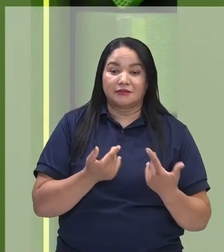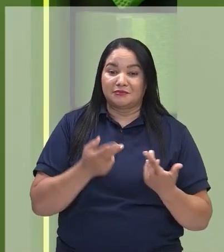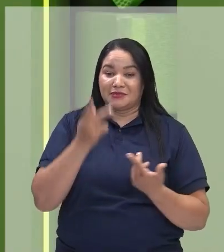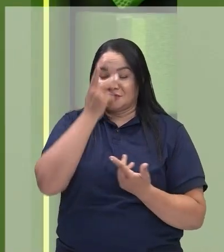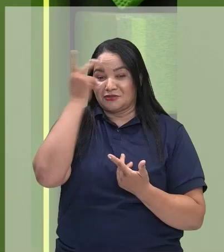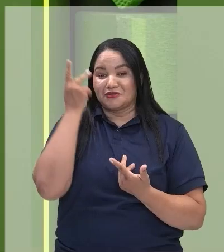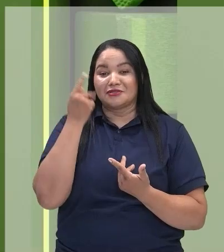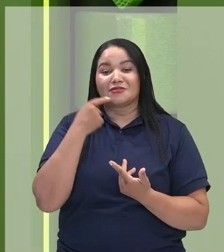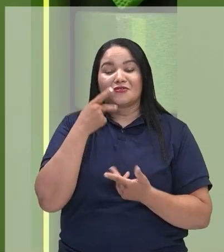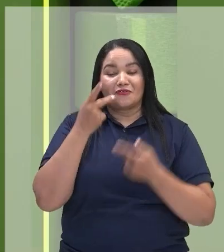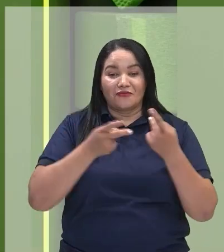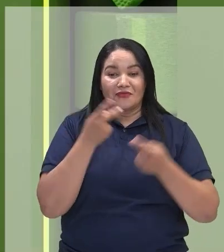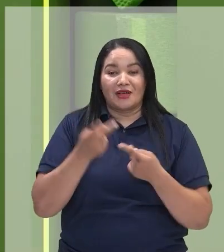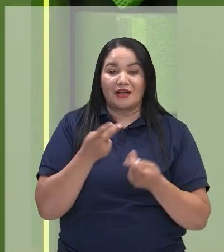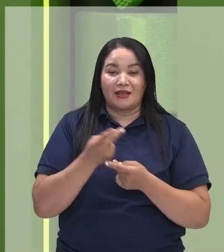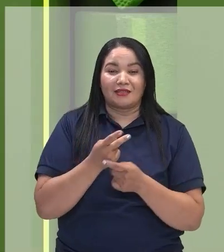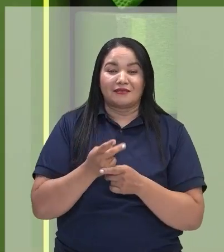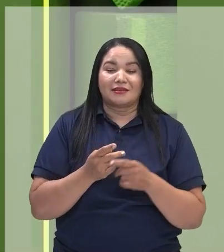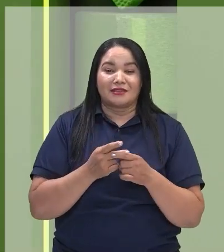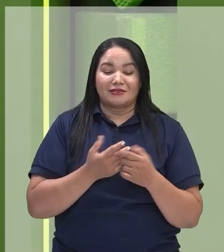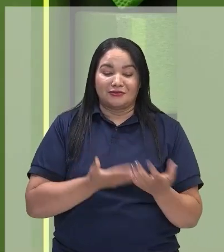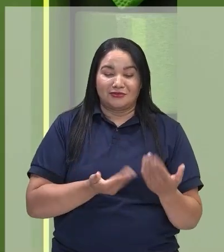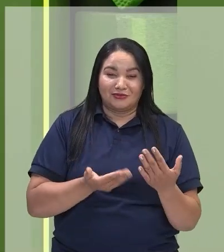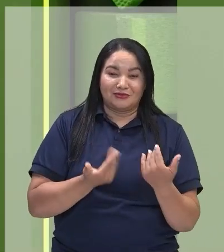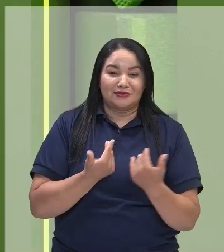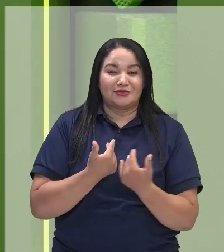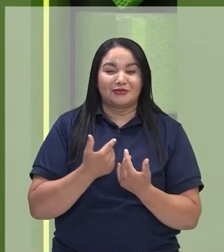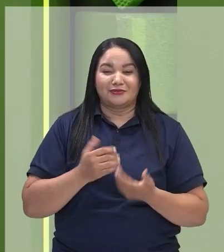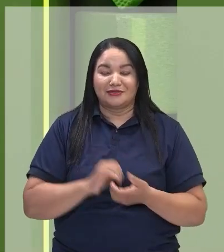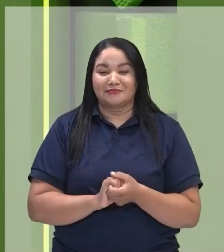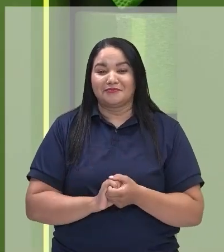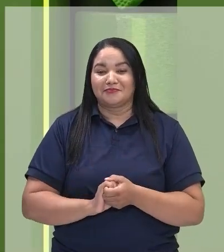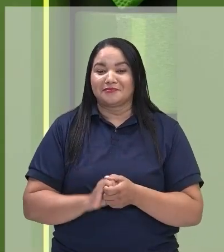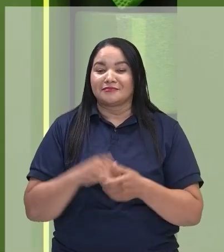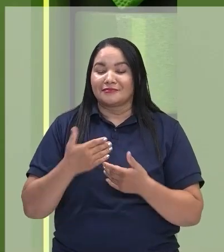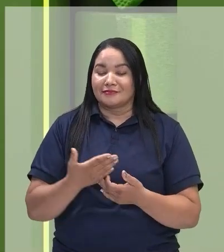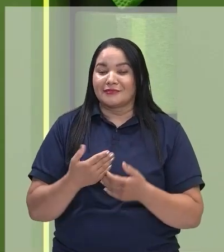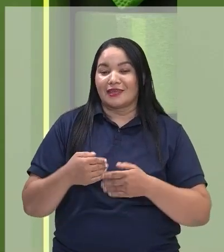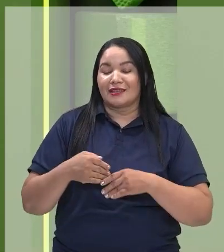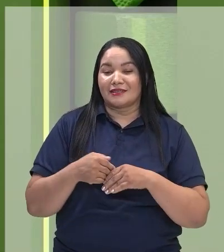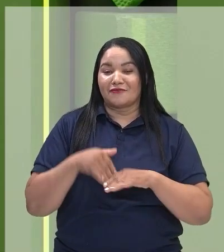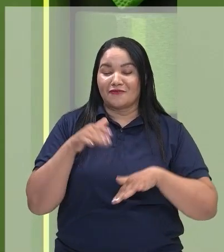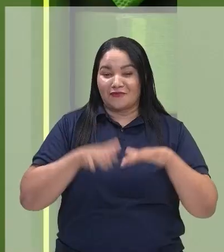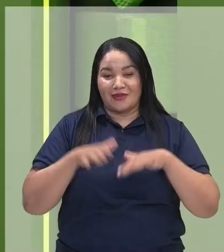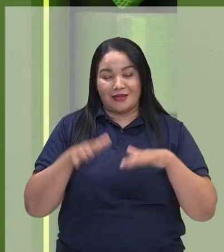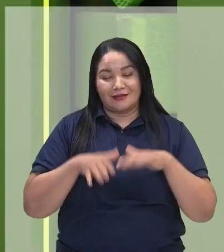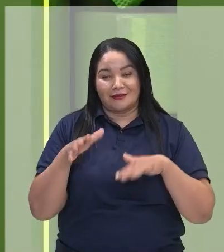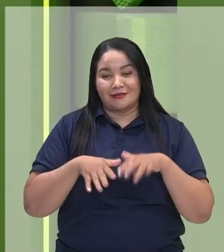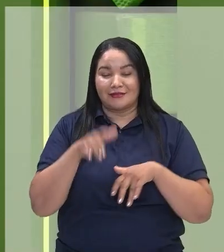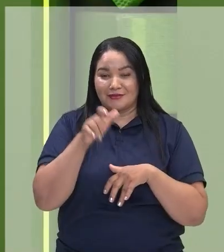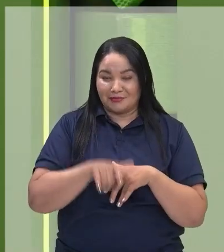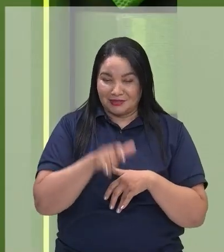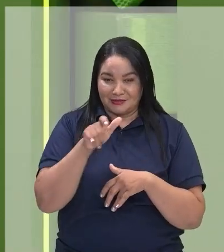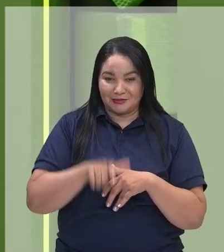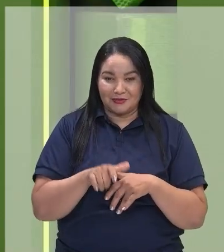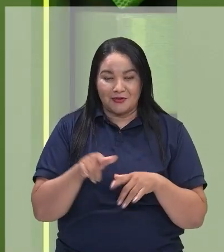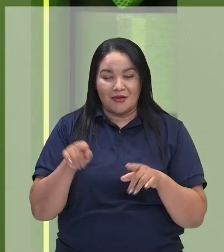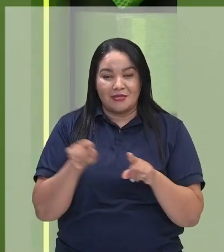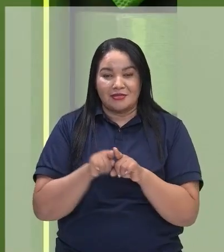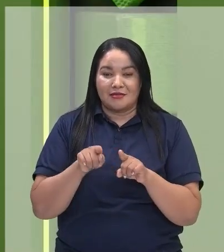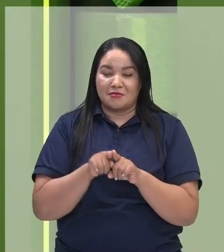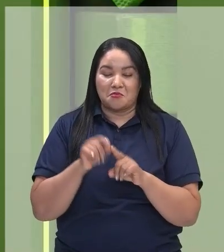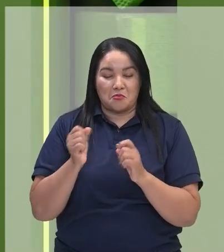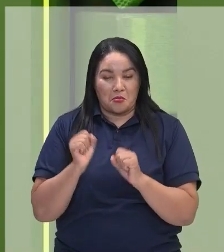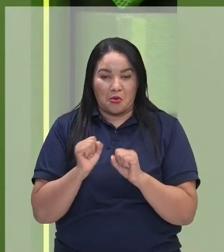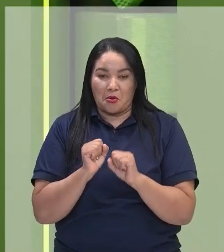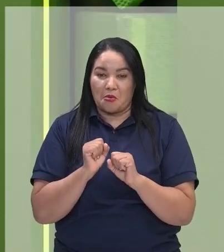aborrecentes. Mas não é isso, né, gente? Não é uma regra. Isso varia muito da personalidade também da pessoa que está sendo influenciada